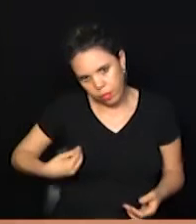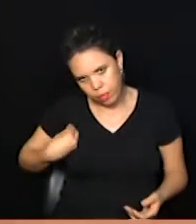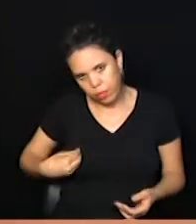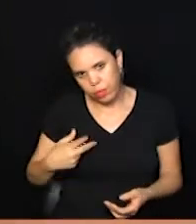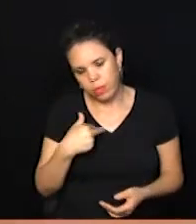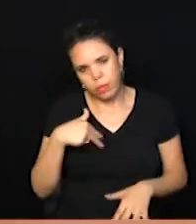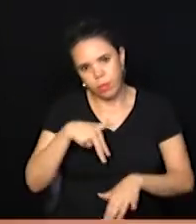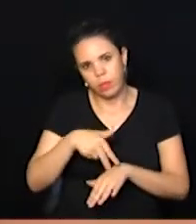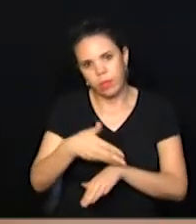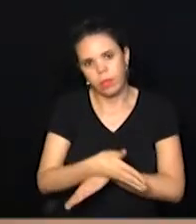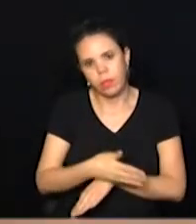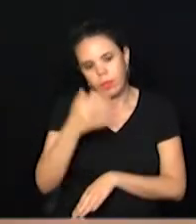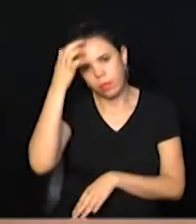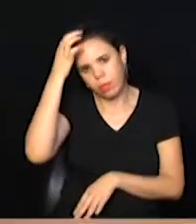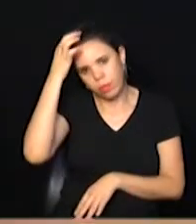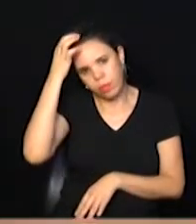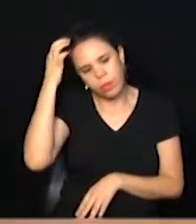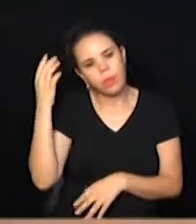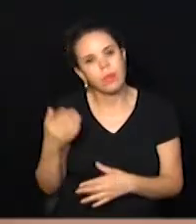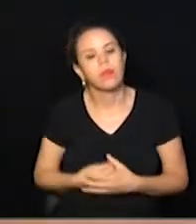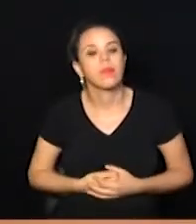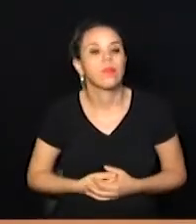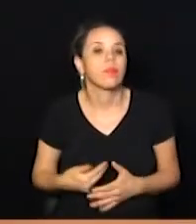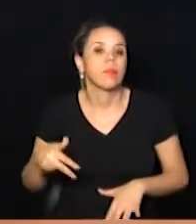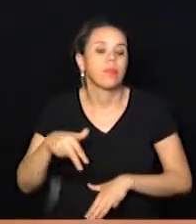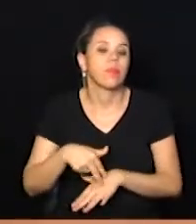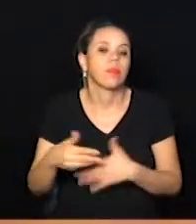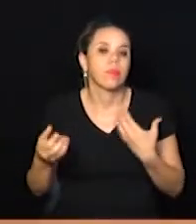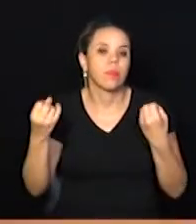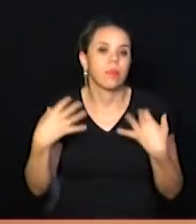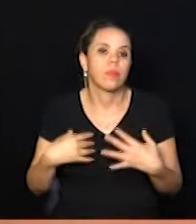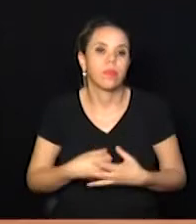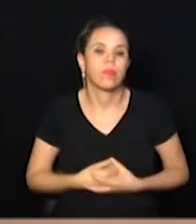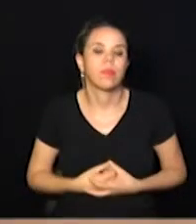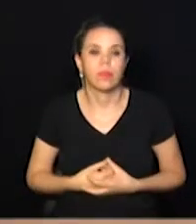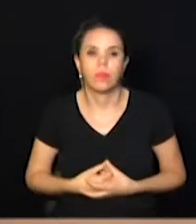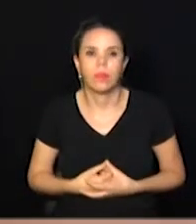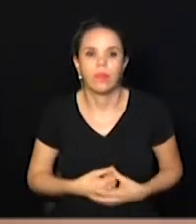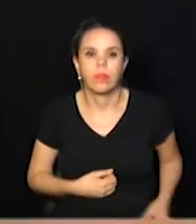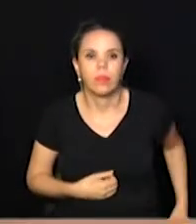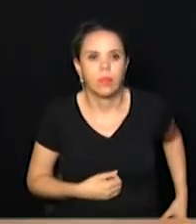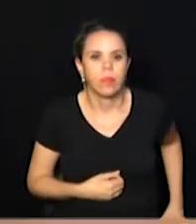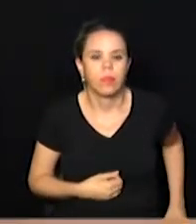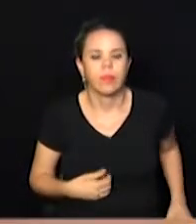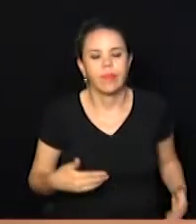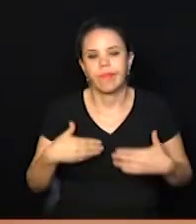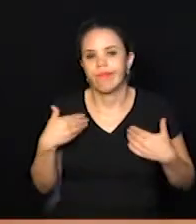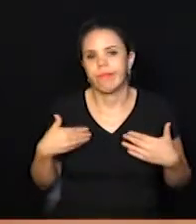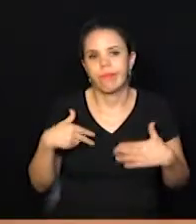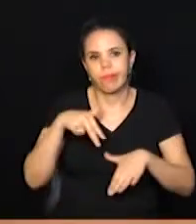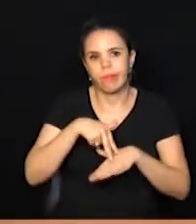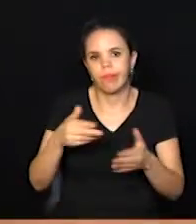poderia participar da mesa, mas que iria vir aqui dar um depoimento. Então, estou muito contente de poder estar